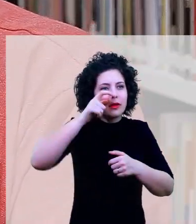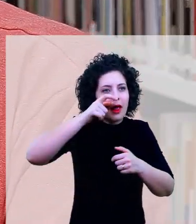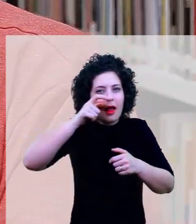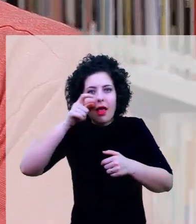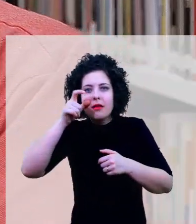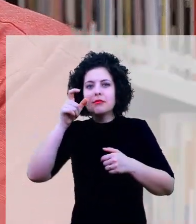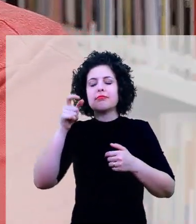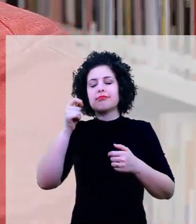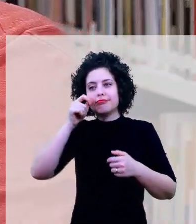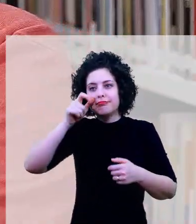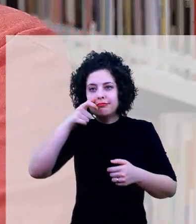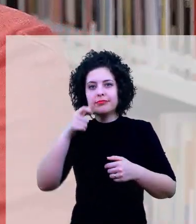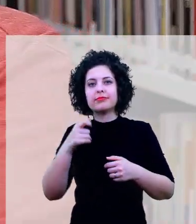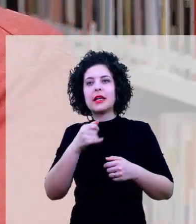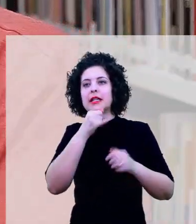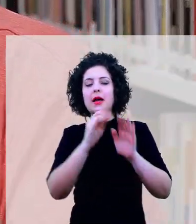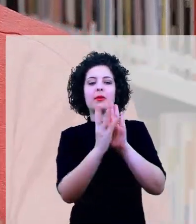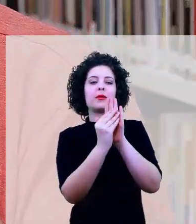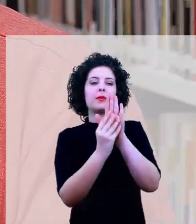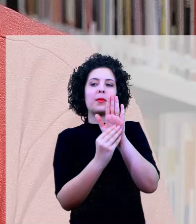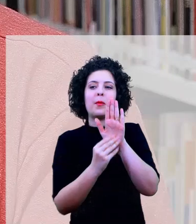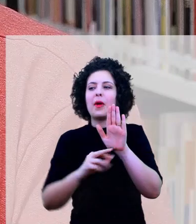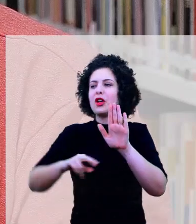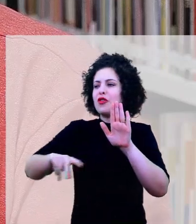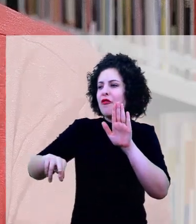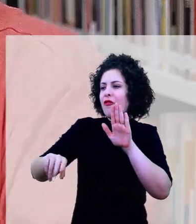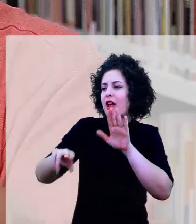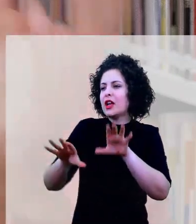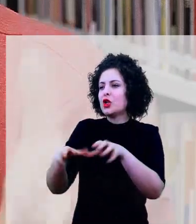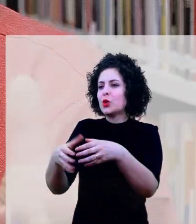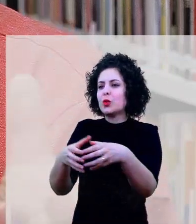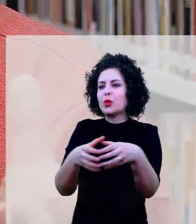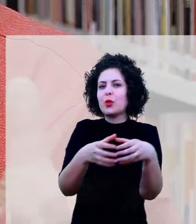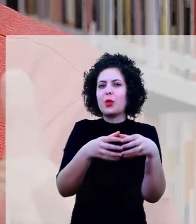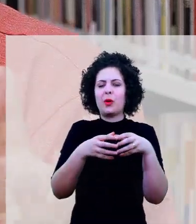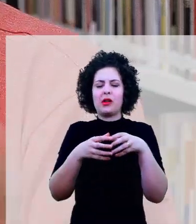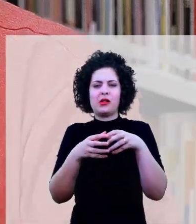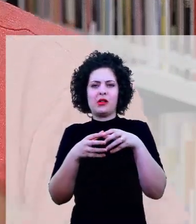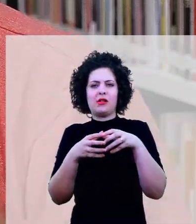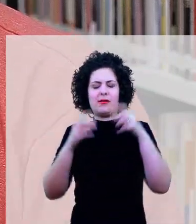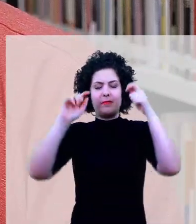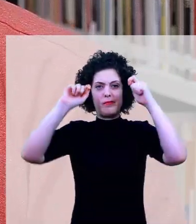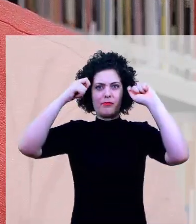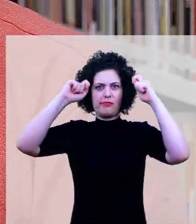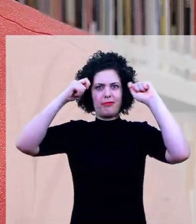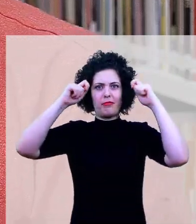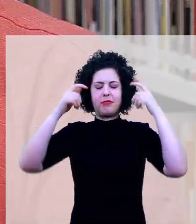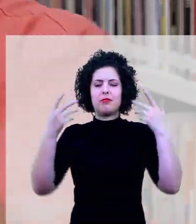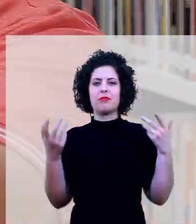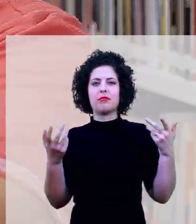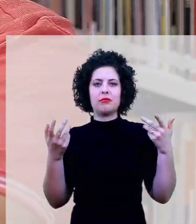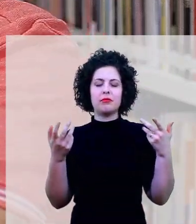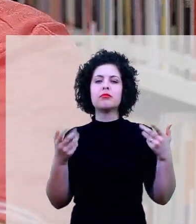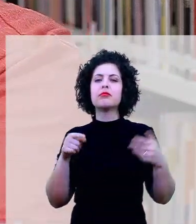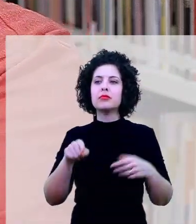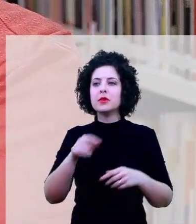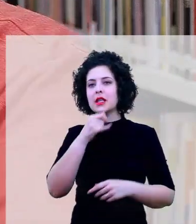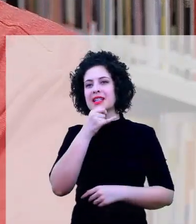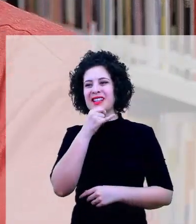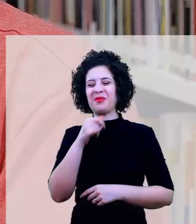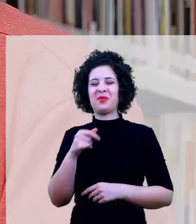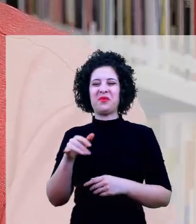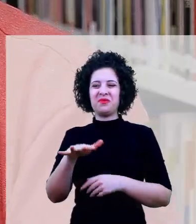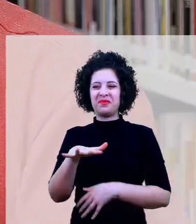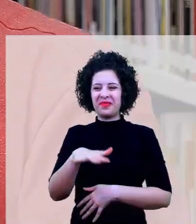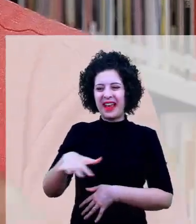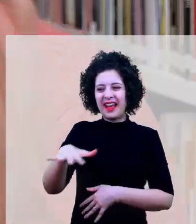um currículo a partir das demandas dos diferentes agrupamentos, nós vamos ter um Frankenstein. Então, isto seria, por exemplo, uma